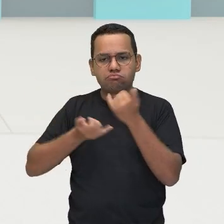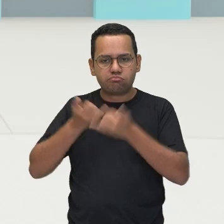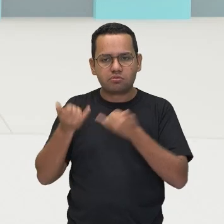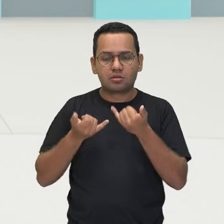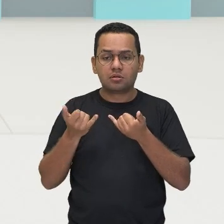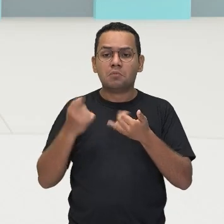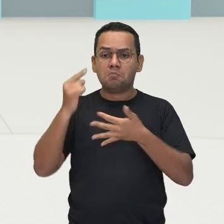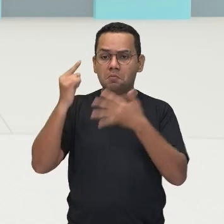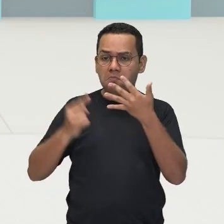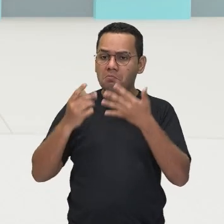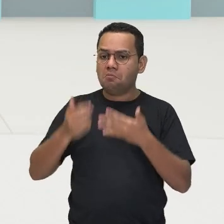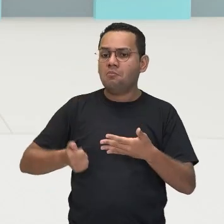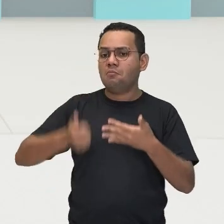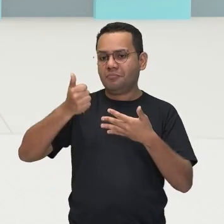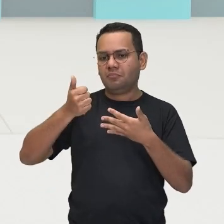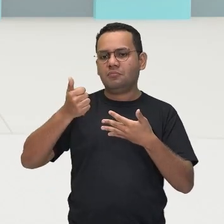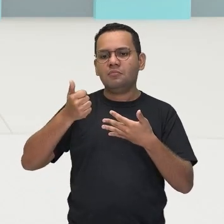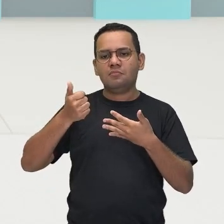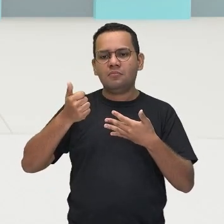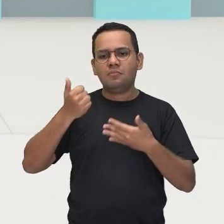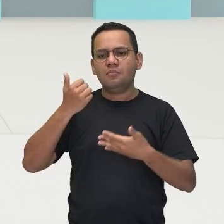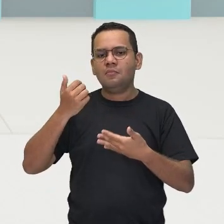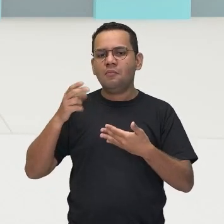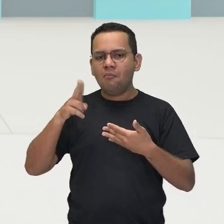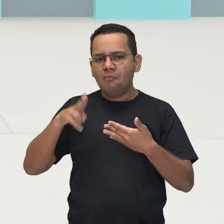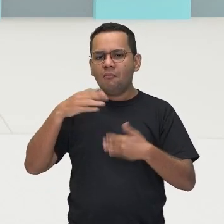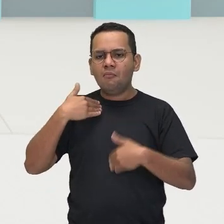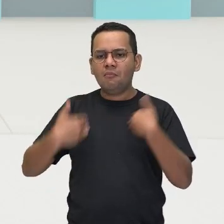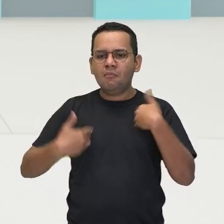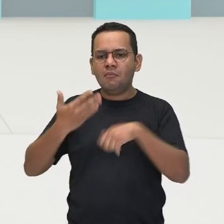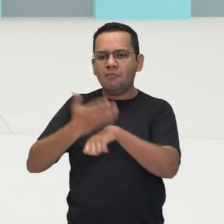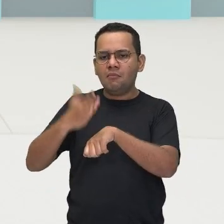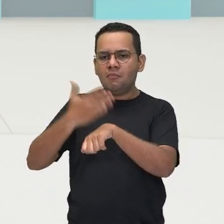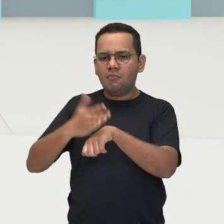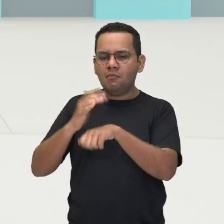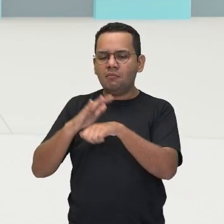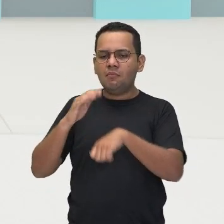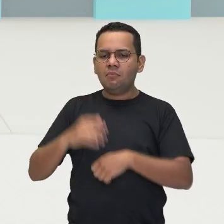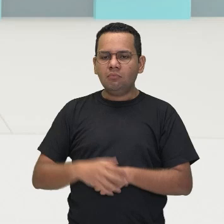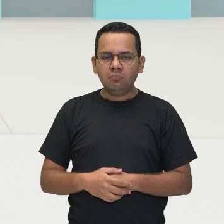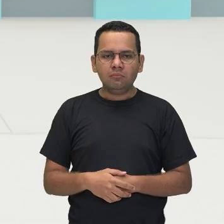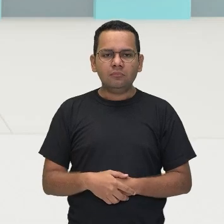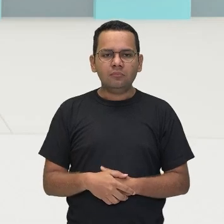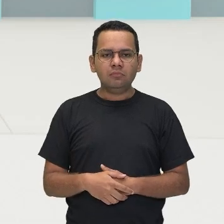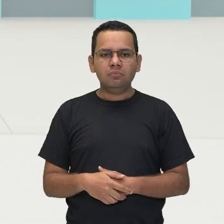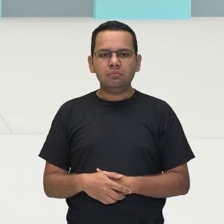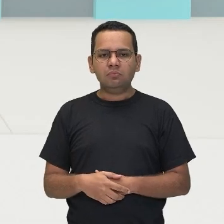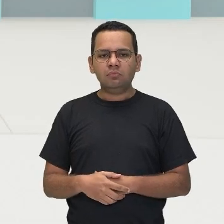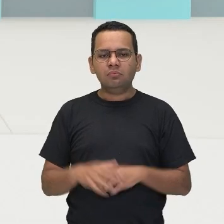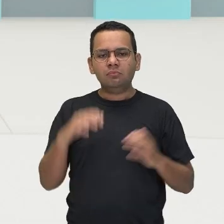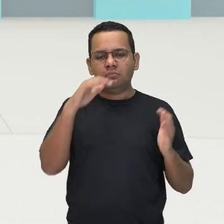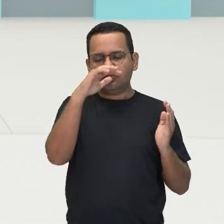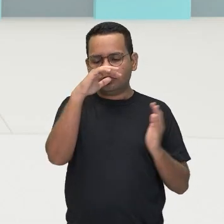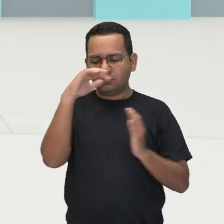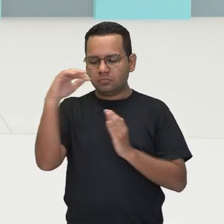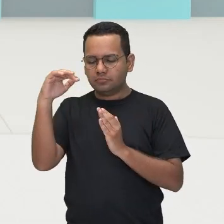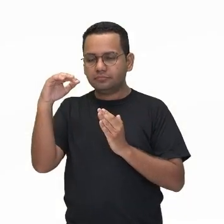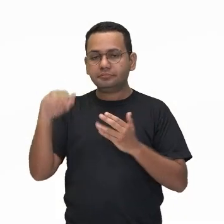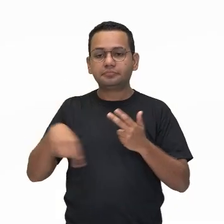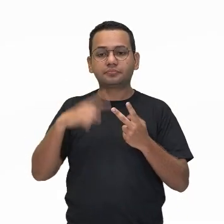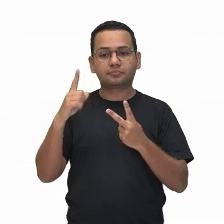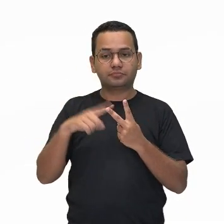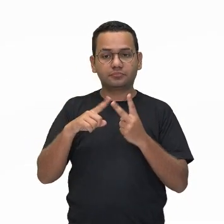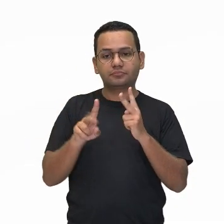trazidos com a realização das práticas corporais de aventura agora nós vamos entrar no nosso segundo tema né que são